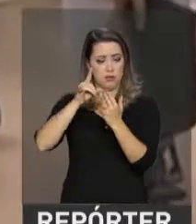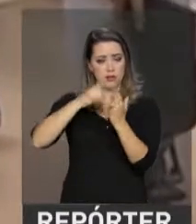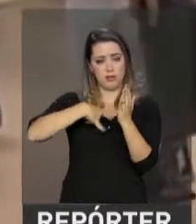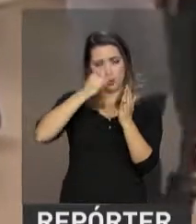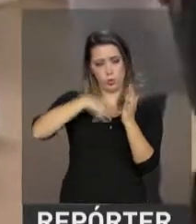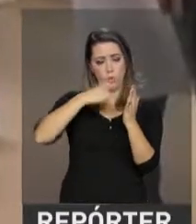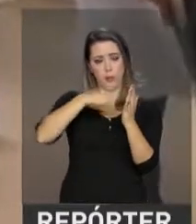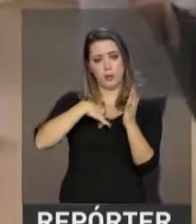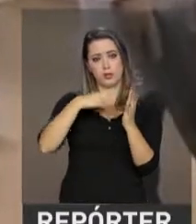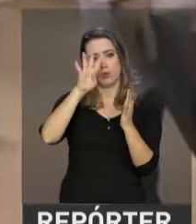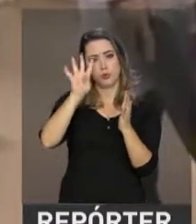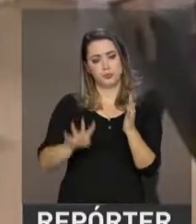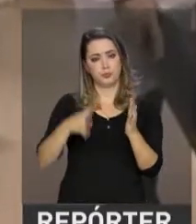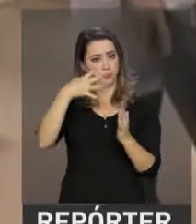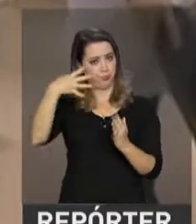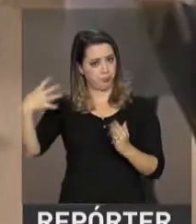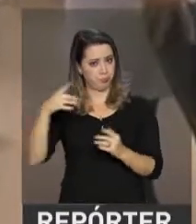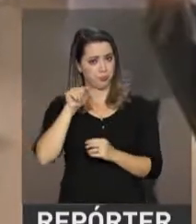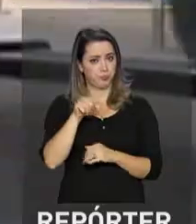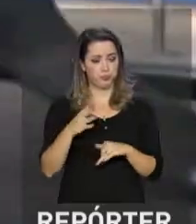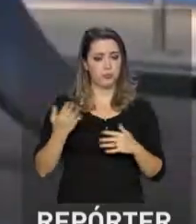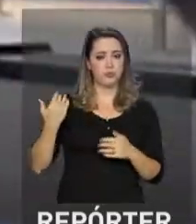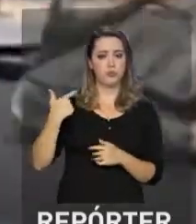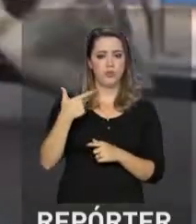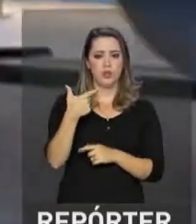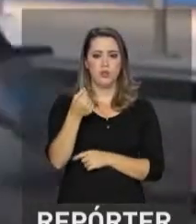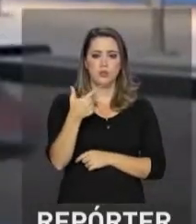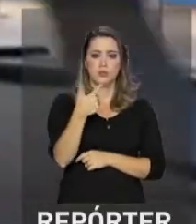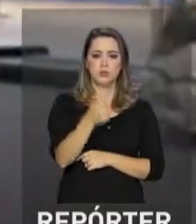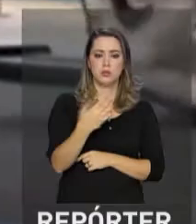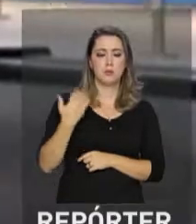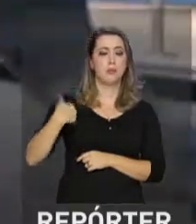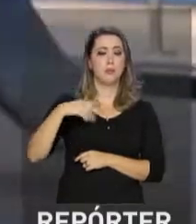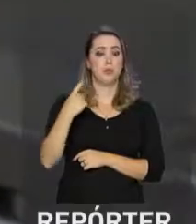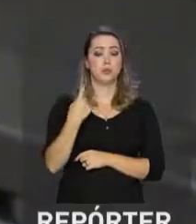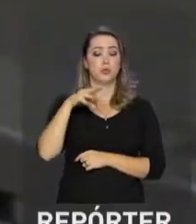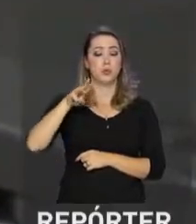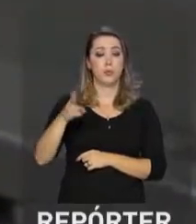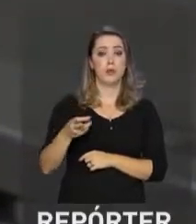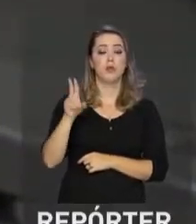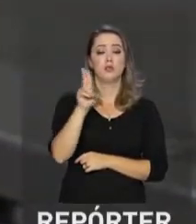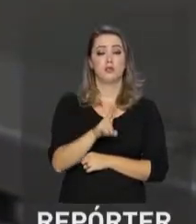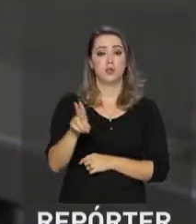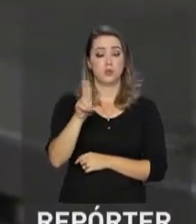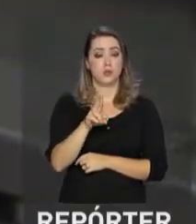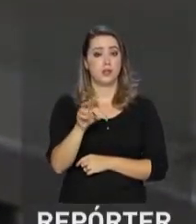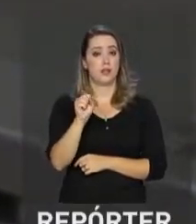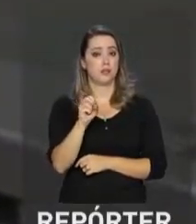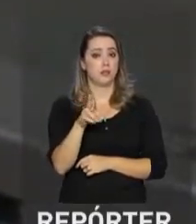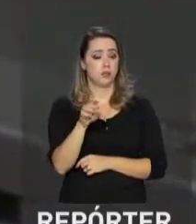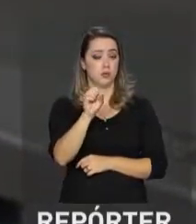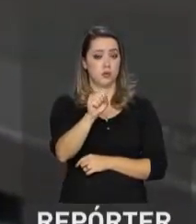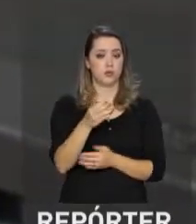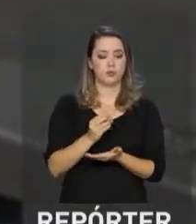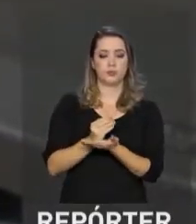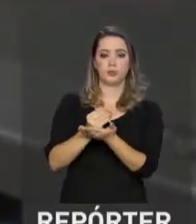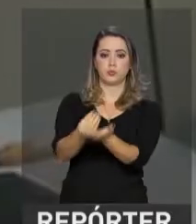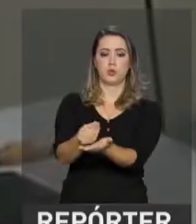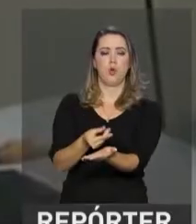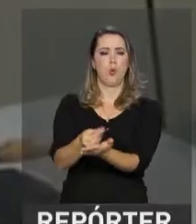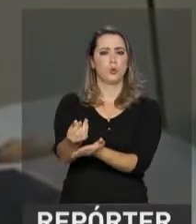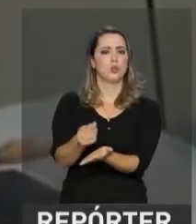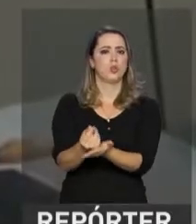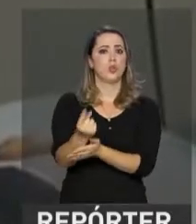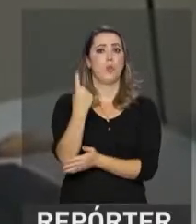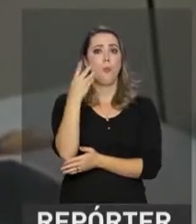mais de 2 milhões de órteses e próteses foram usadas em procedimentos cirúrgicos no sus com investimentos de mais de 1 bilhão